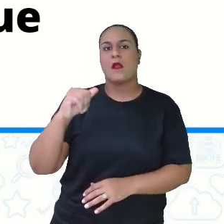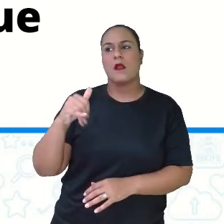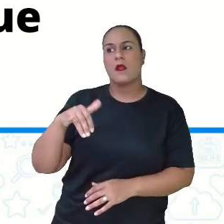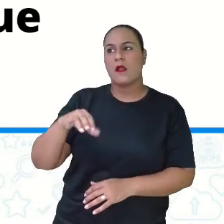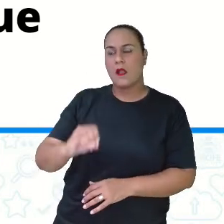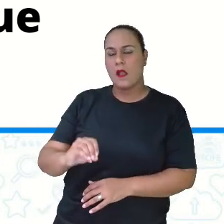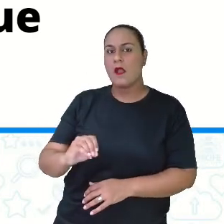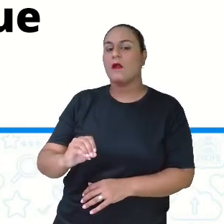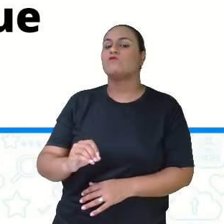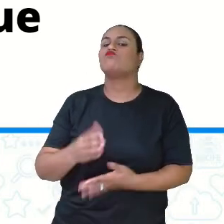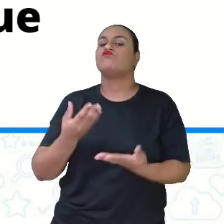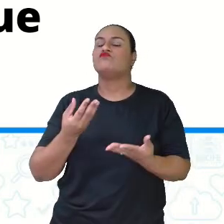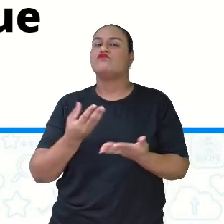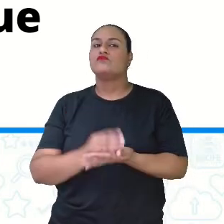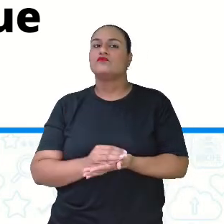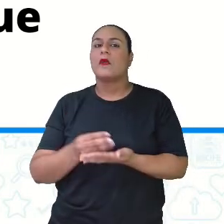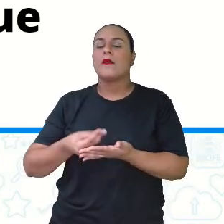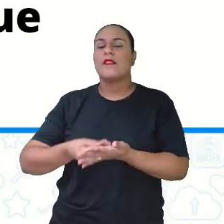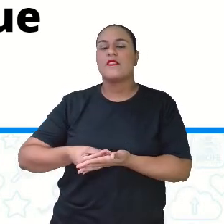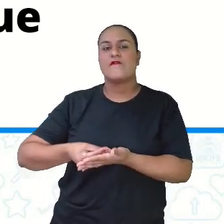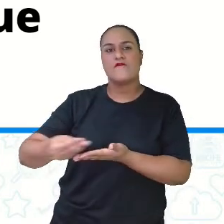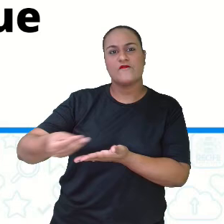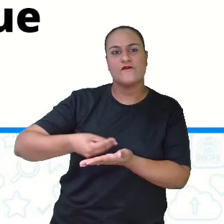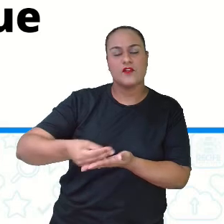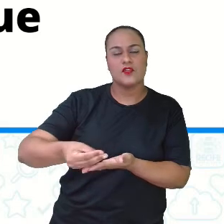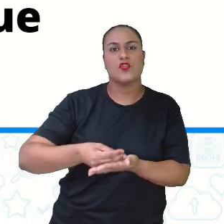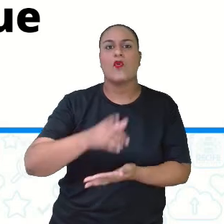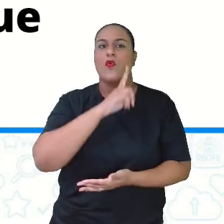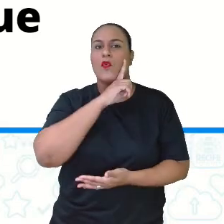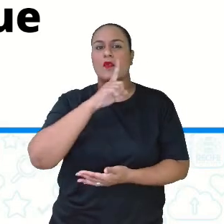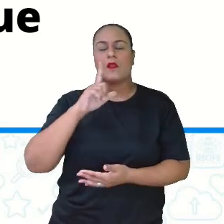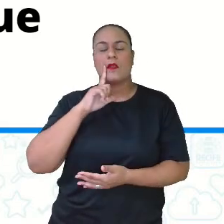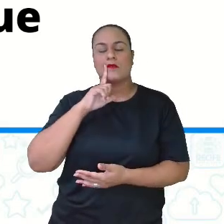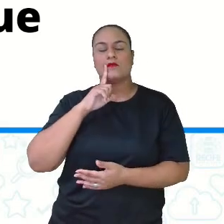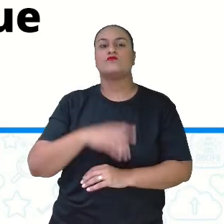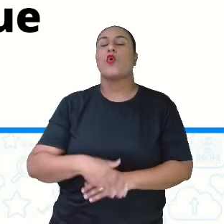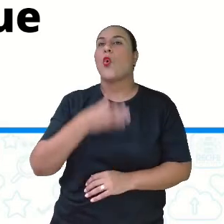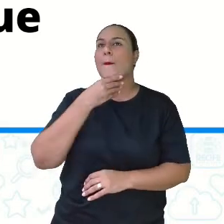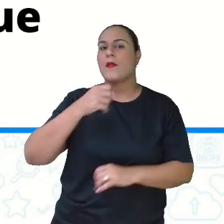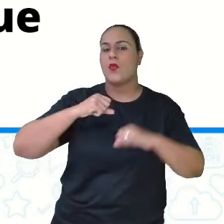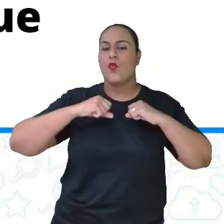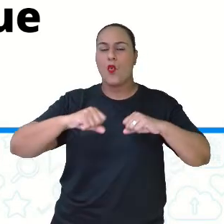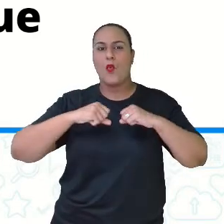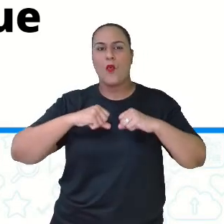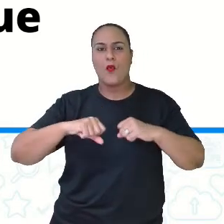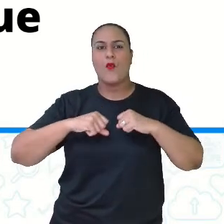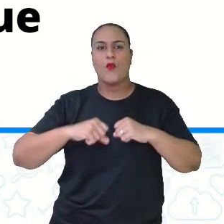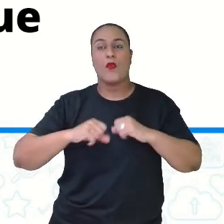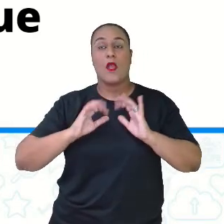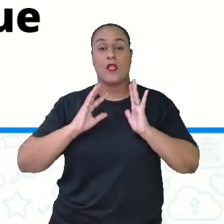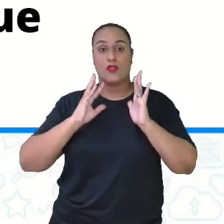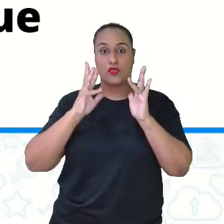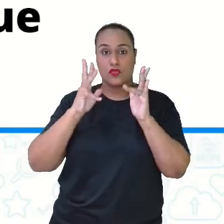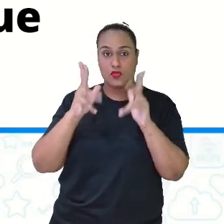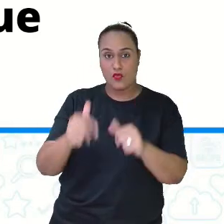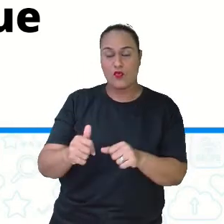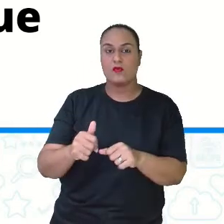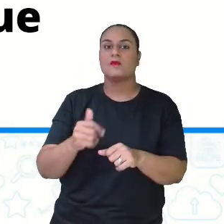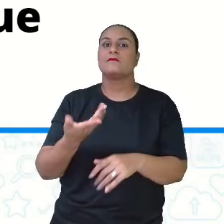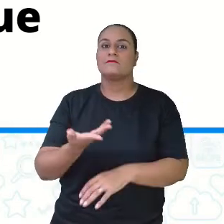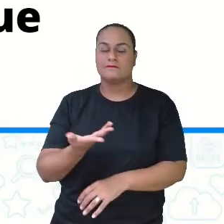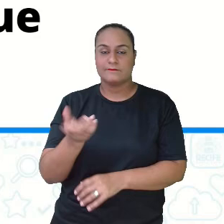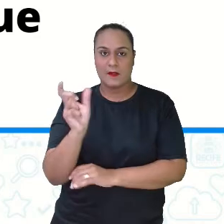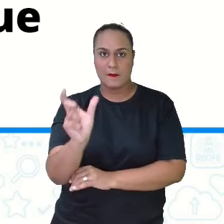lanche. O menino correu para o parque. Então, todas essas palavras está acontecendo alguma